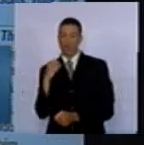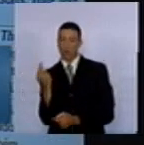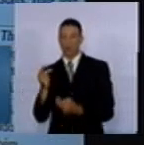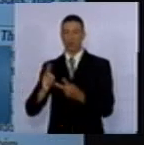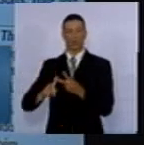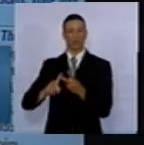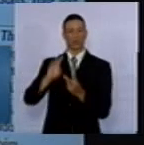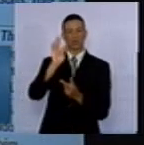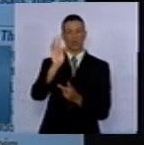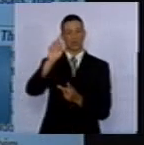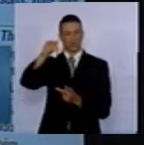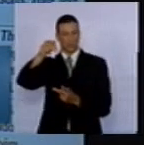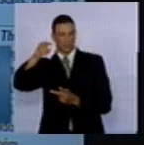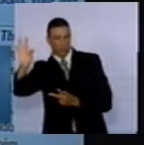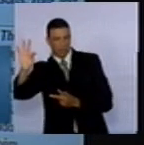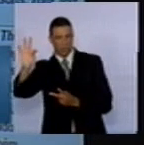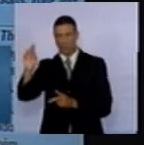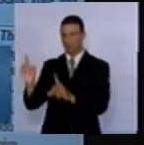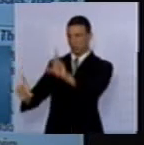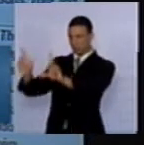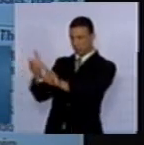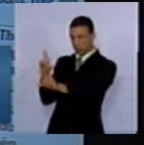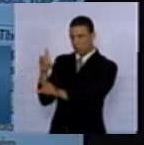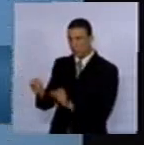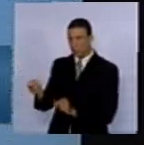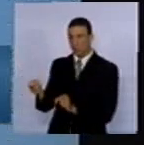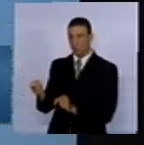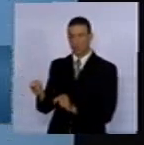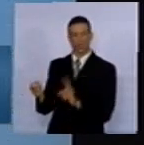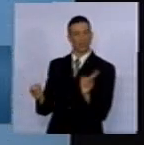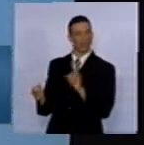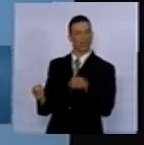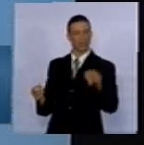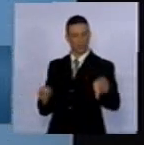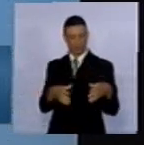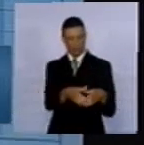ou TNT pensa que está assistindo canal não está assistindo timewire